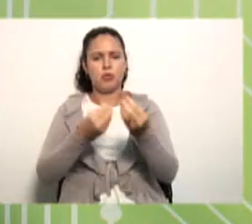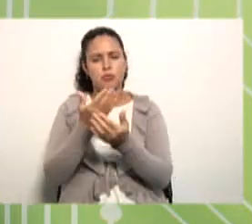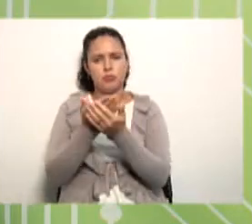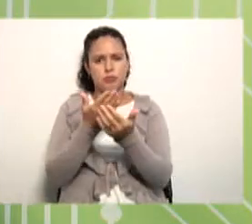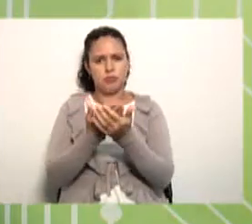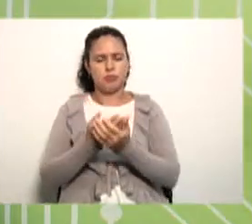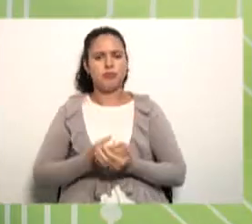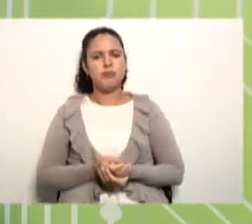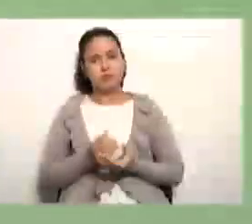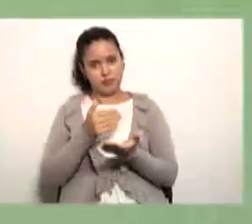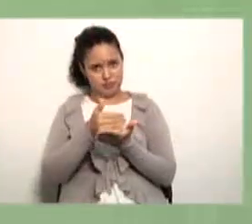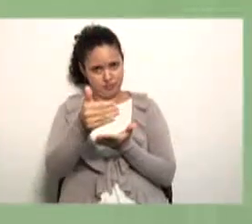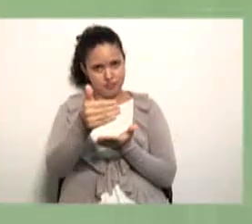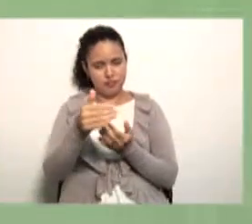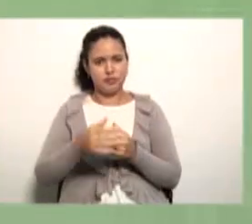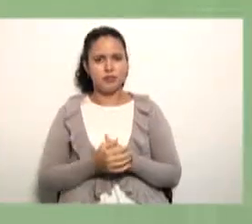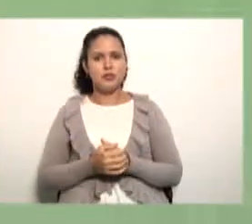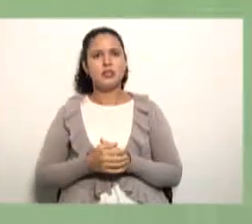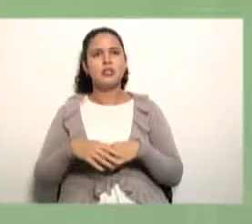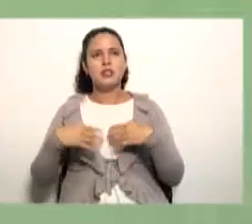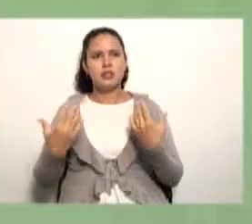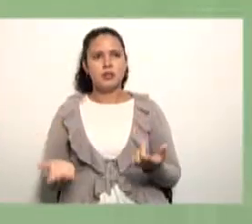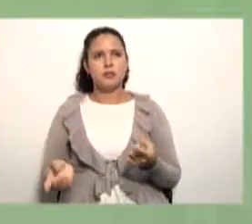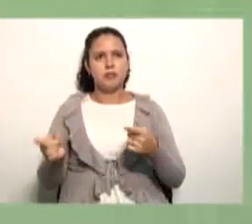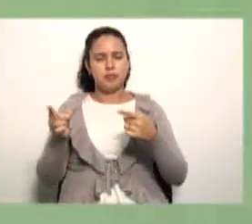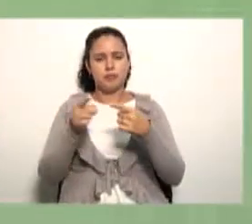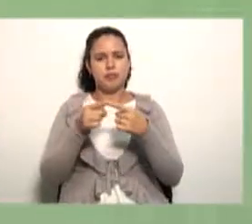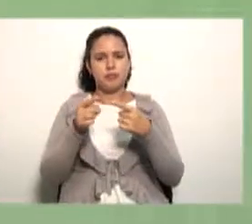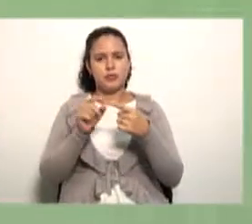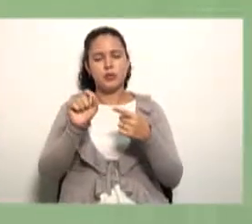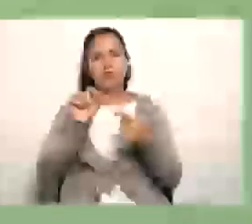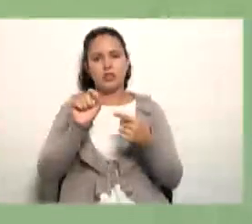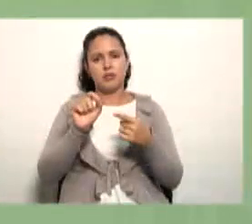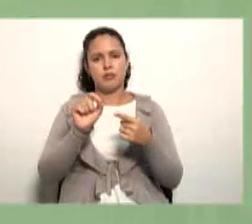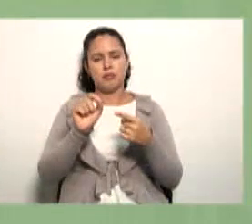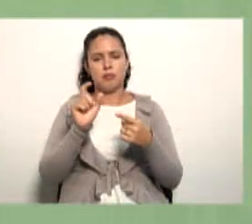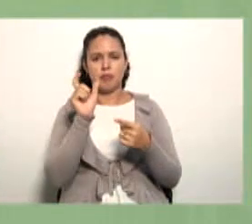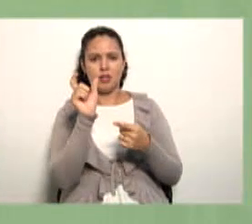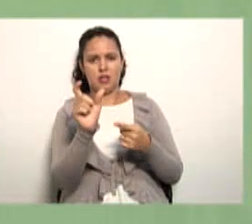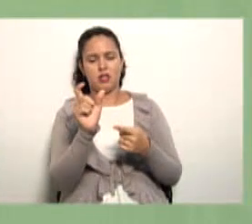começar? Bom, o primeiro princípio é chamado de trade-off.